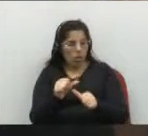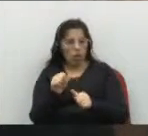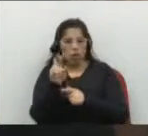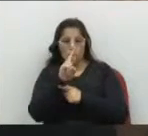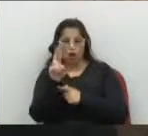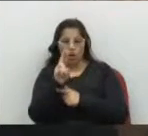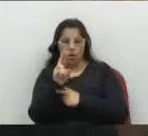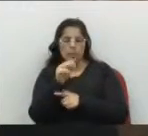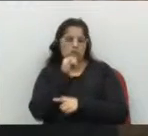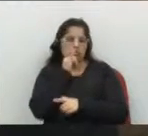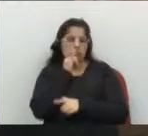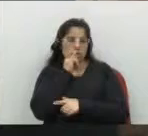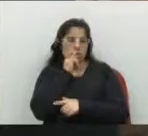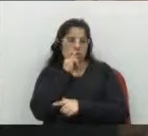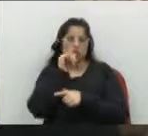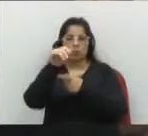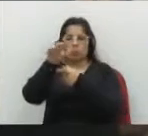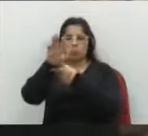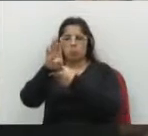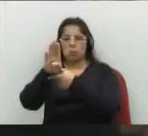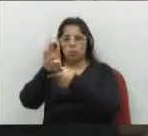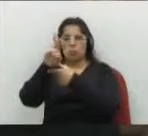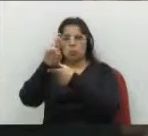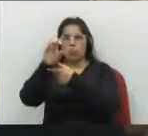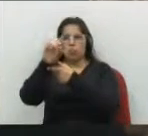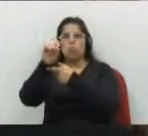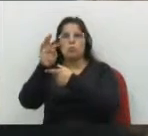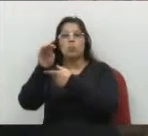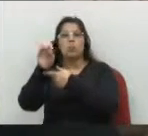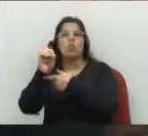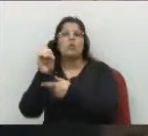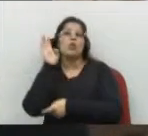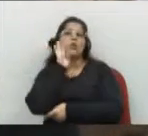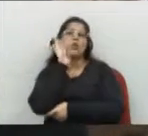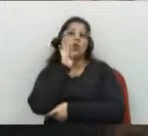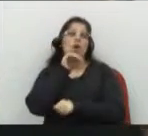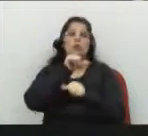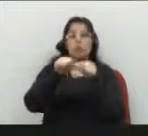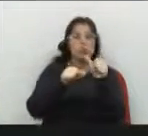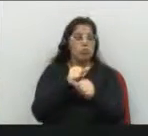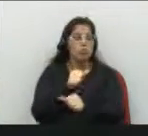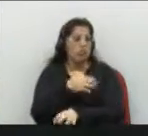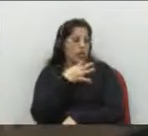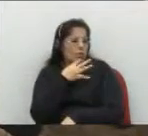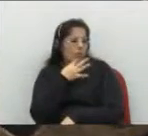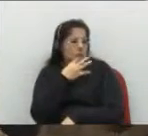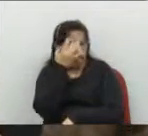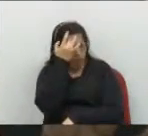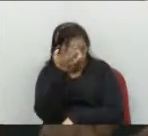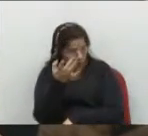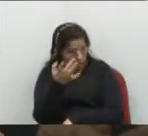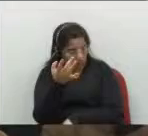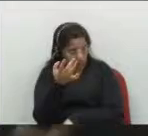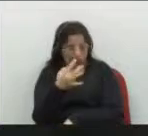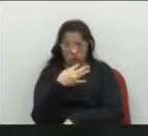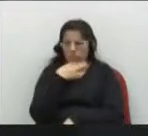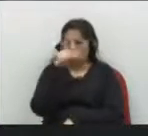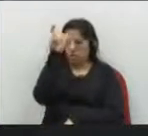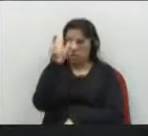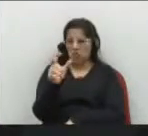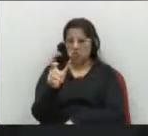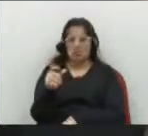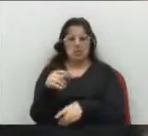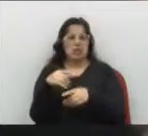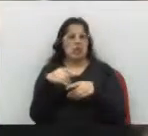Zé? Você não conhece o dono do broto legal? Eu conheço. Então é fácil resolver. Agora fica